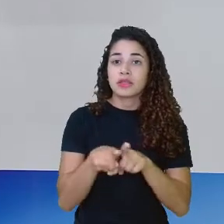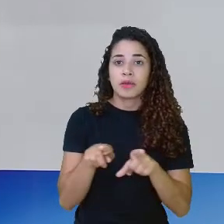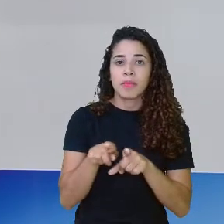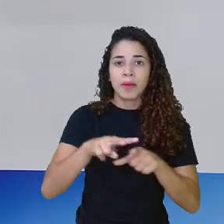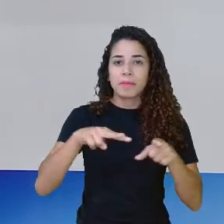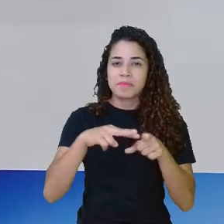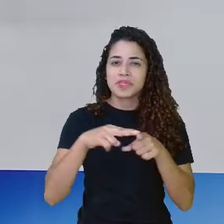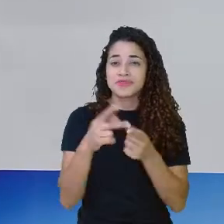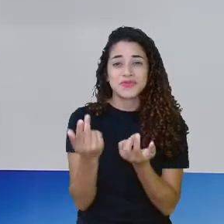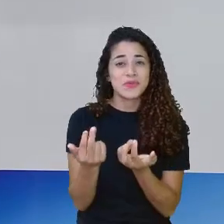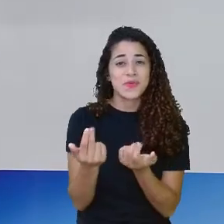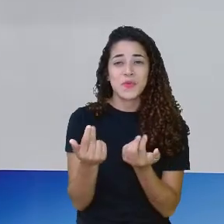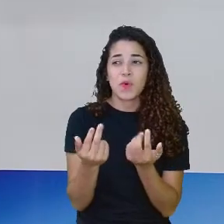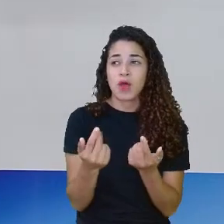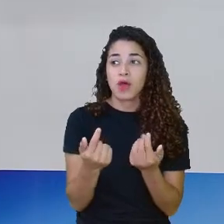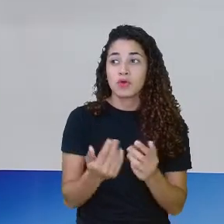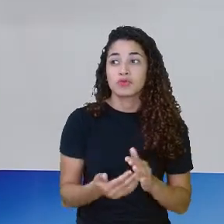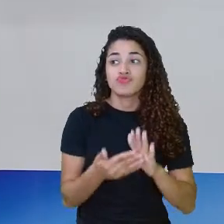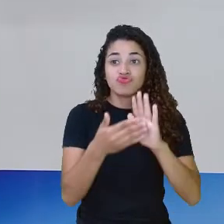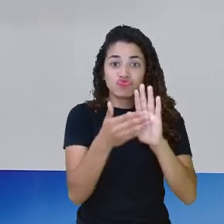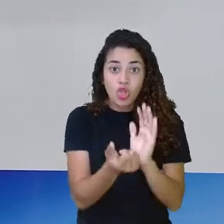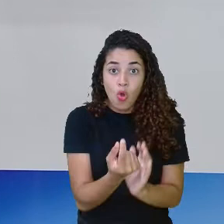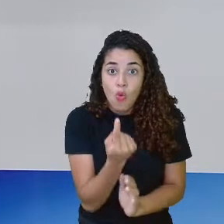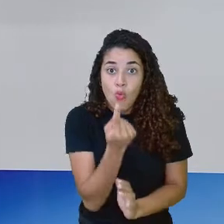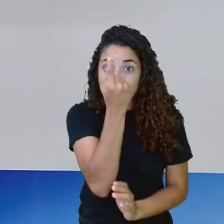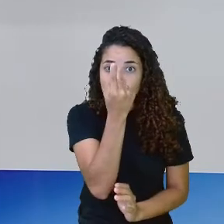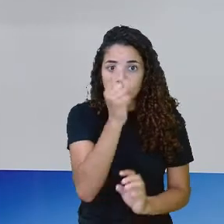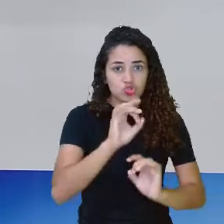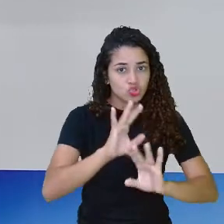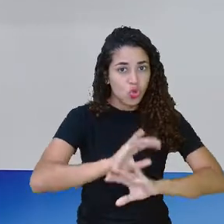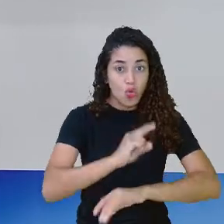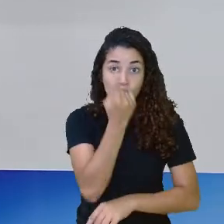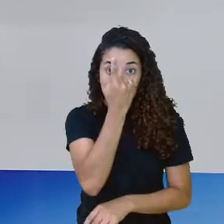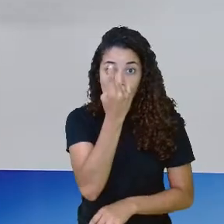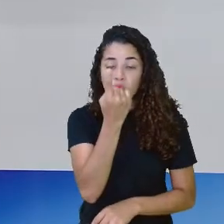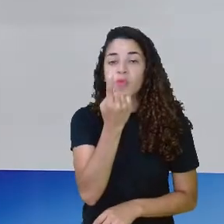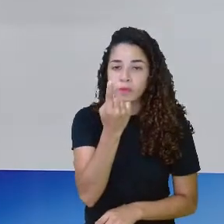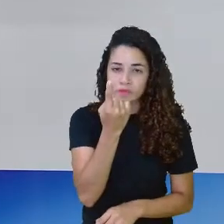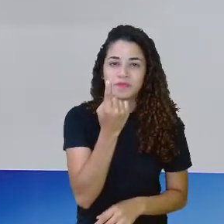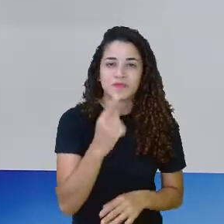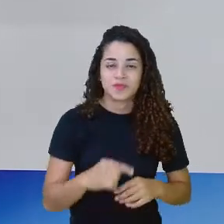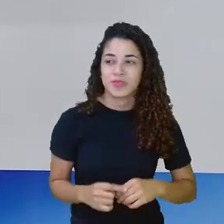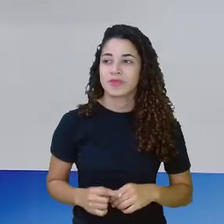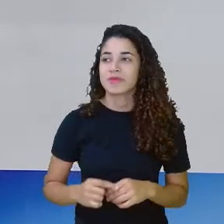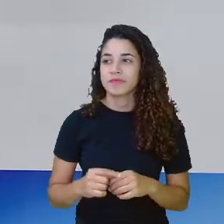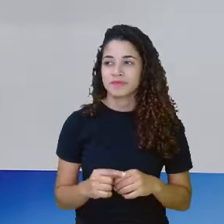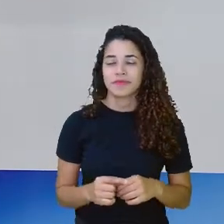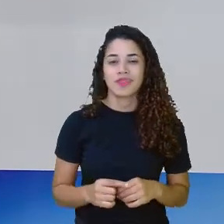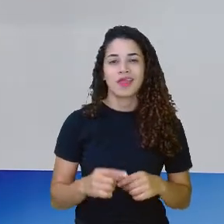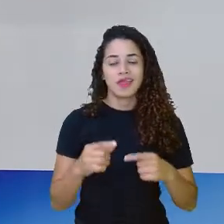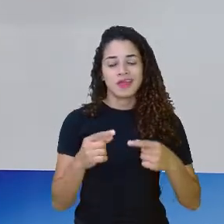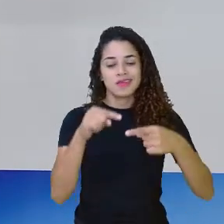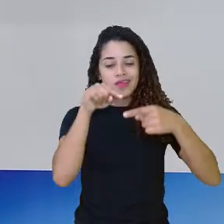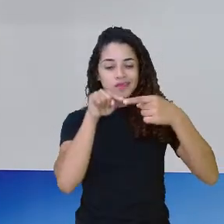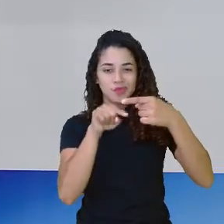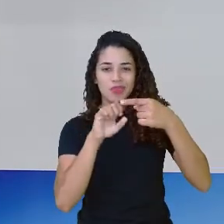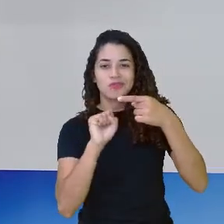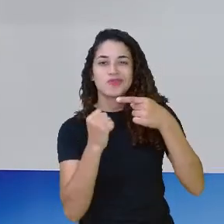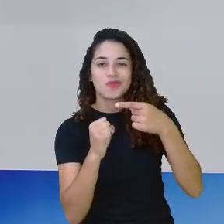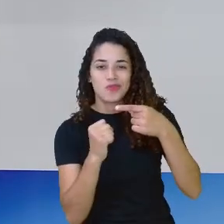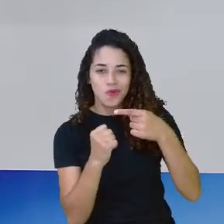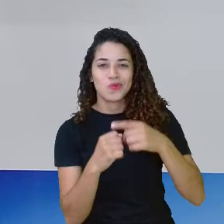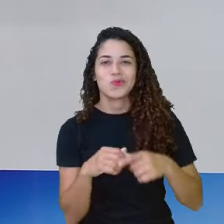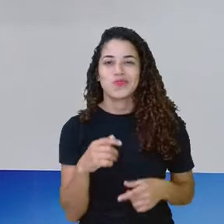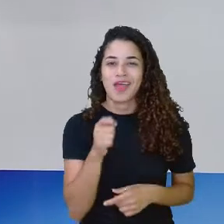igualmente, eu estou retirando um pedaço, uma fatia, das 8 que tinha a minha